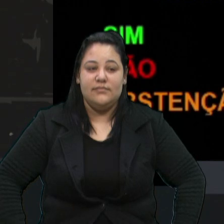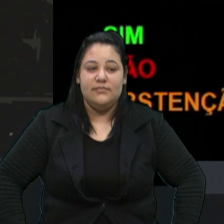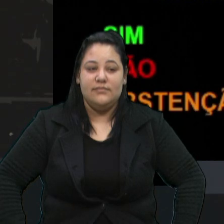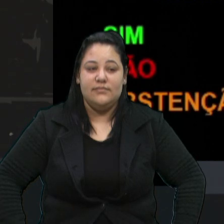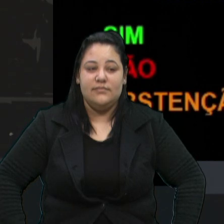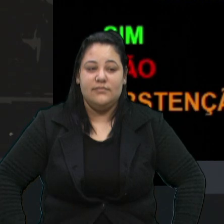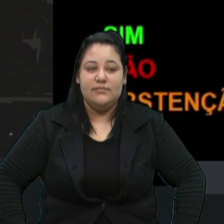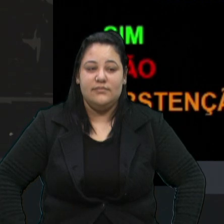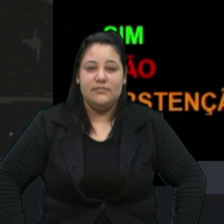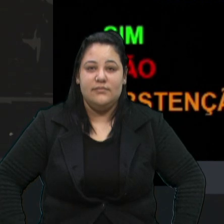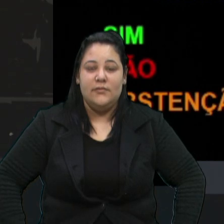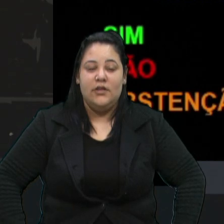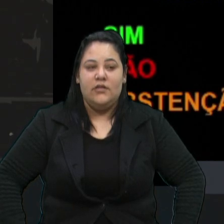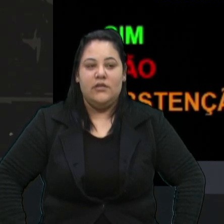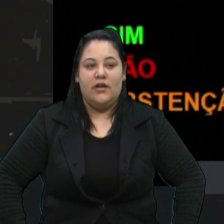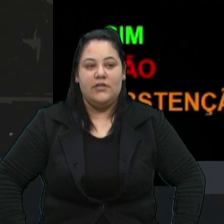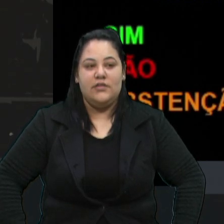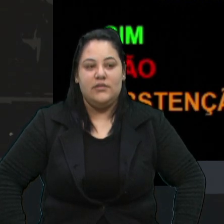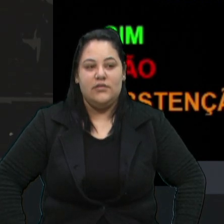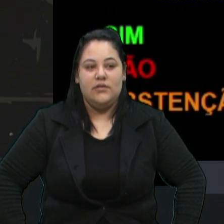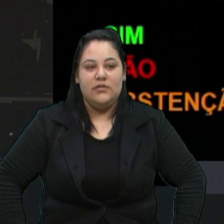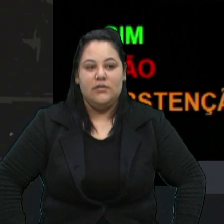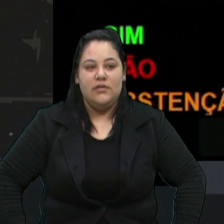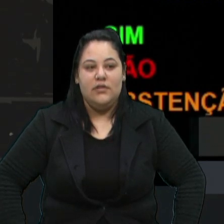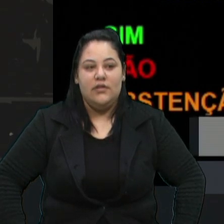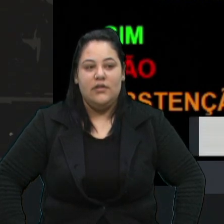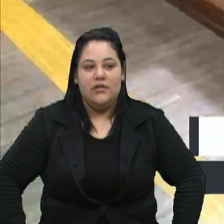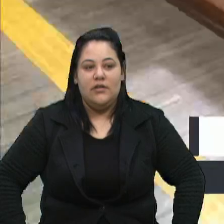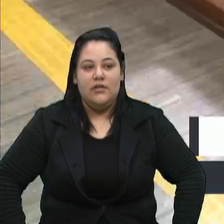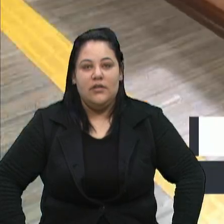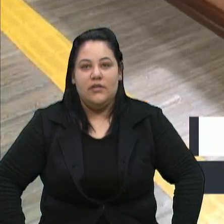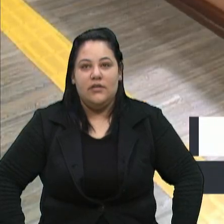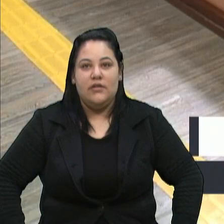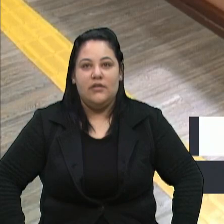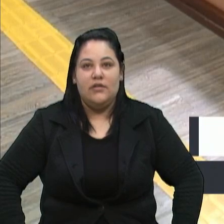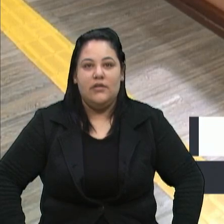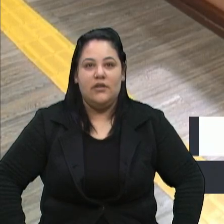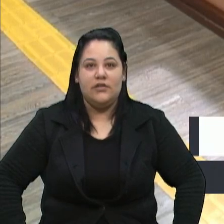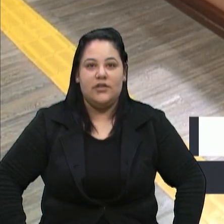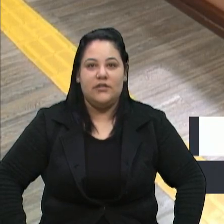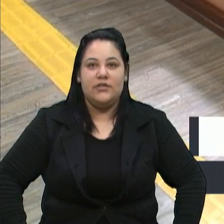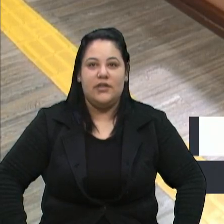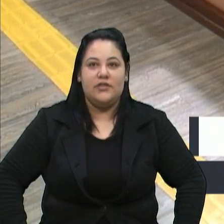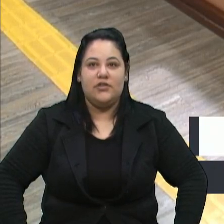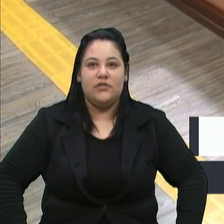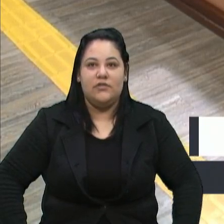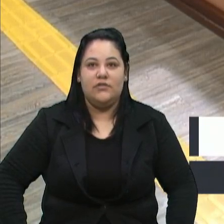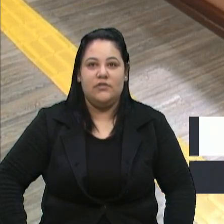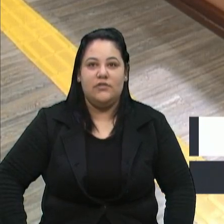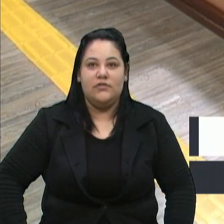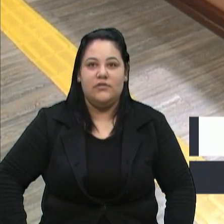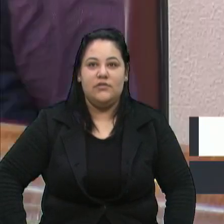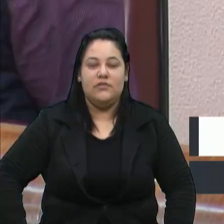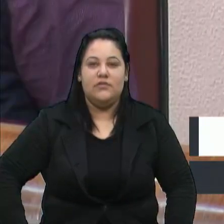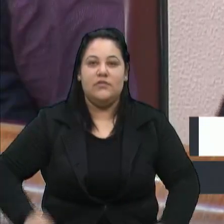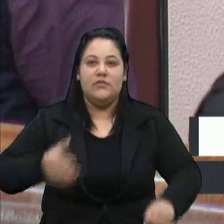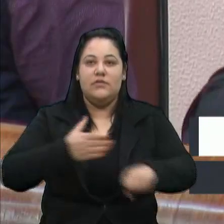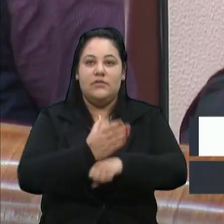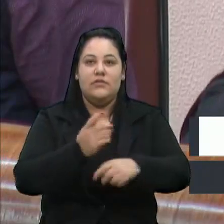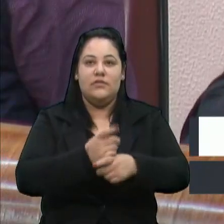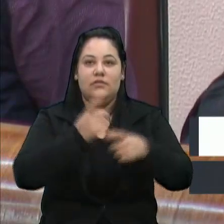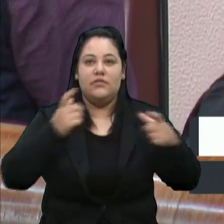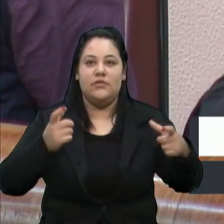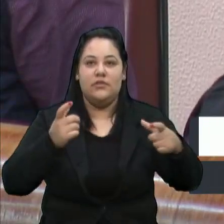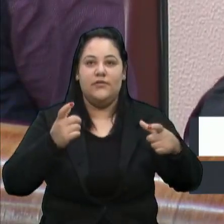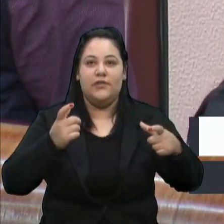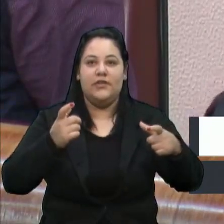Projeto de decreto legislativo número 18, 2023, foi aprovado por unanimidade com ausência em